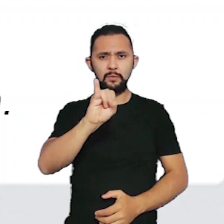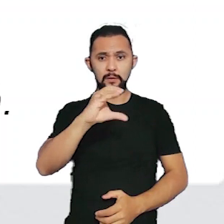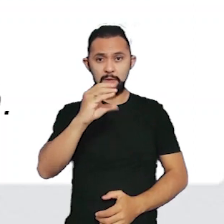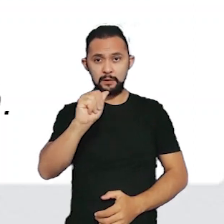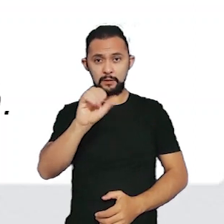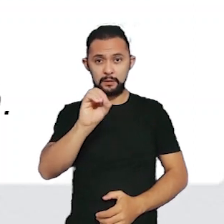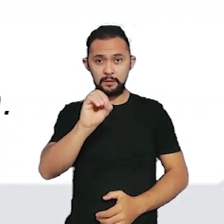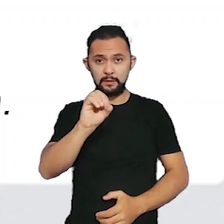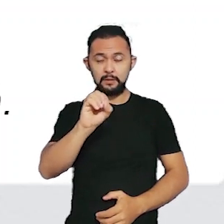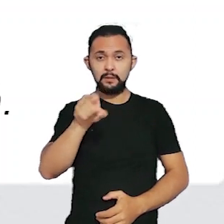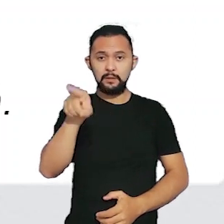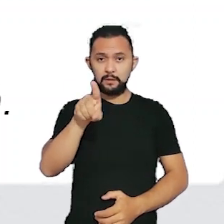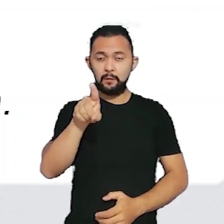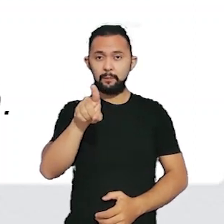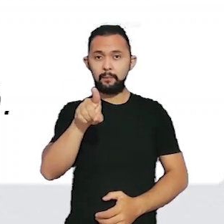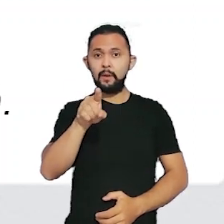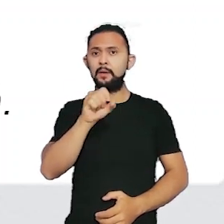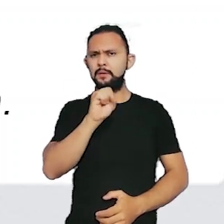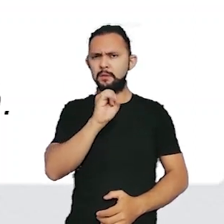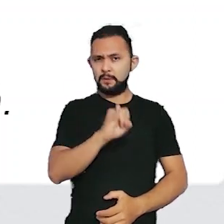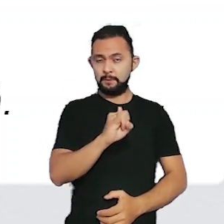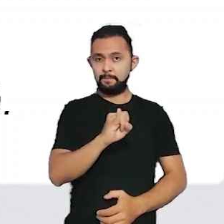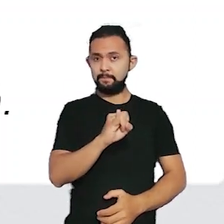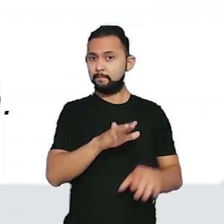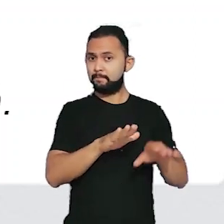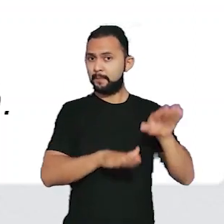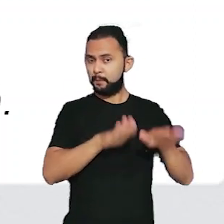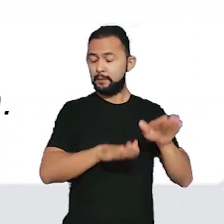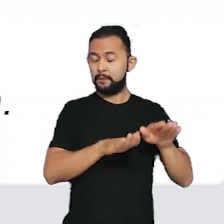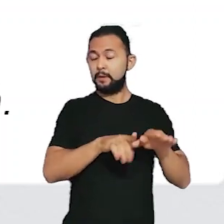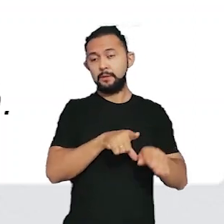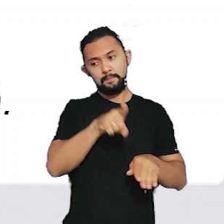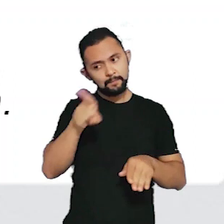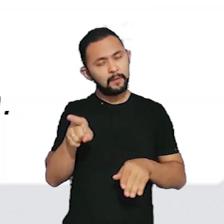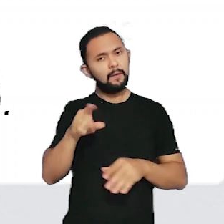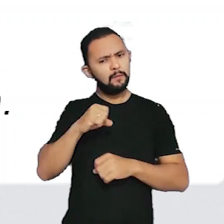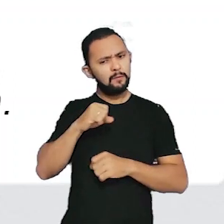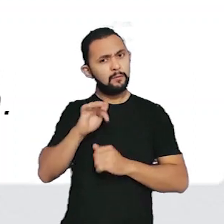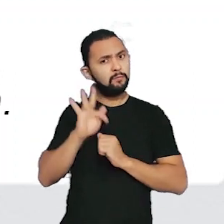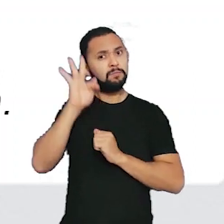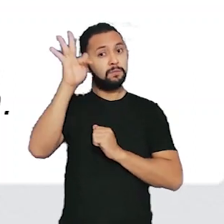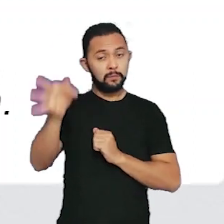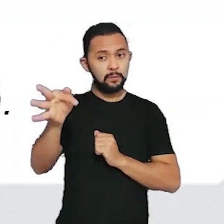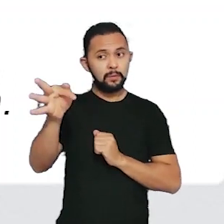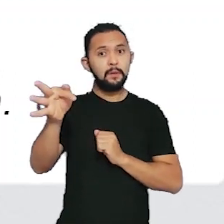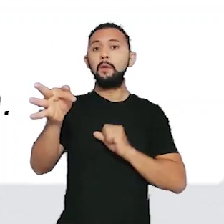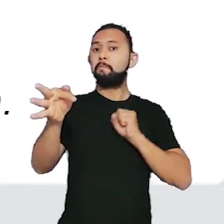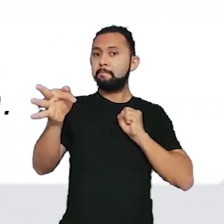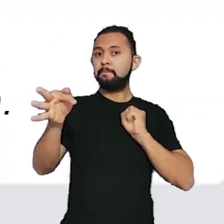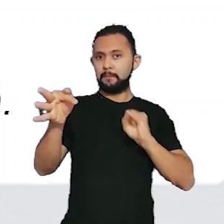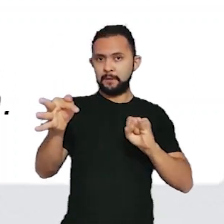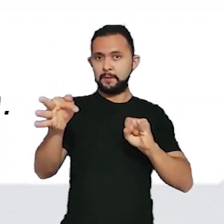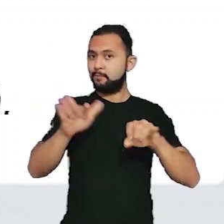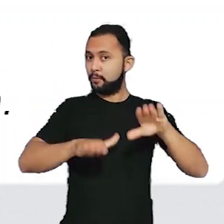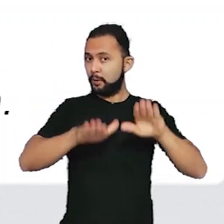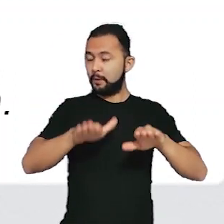acontecer. Então, você só terá um futuro brilhante se você se esforçar, tá bom? Então, isso é uma condição para que